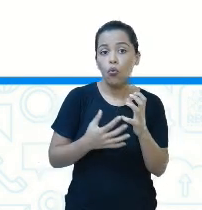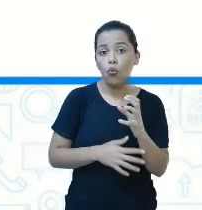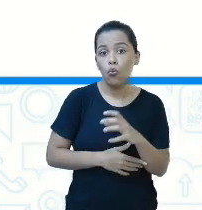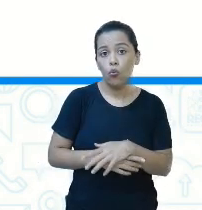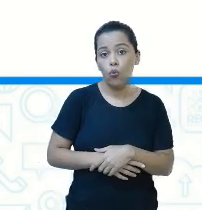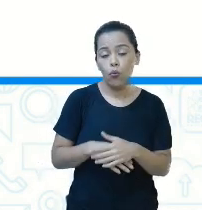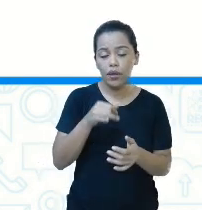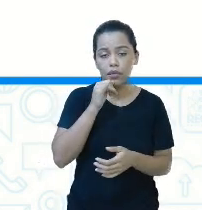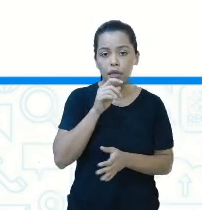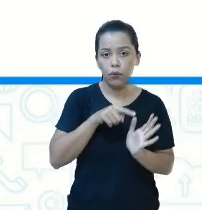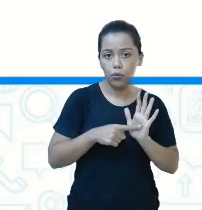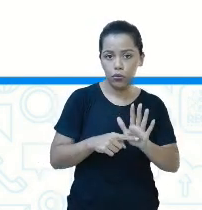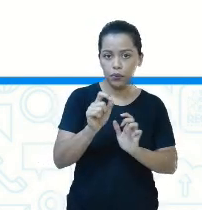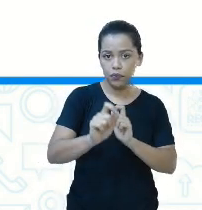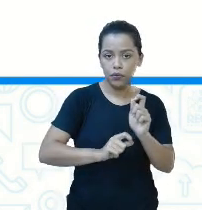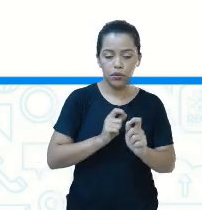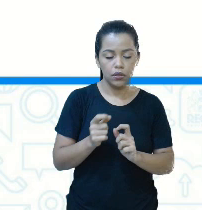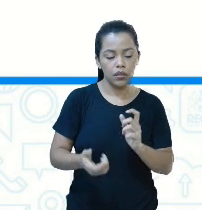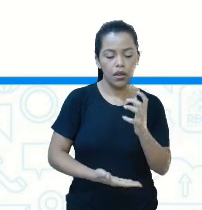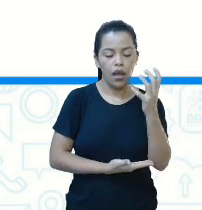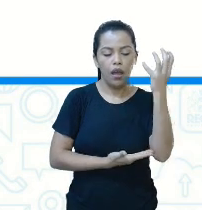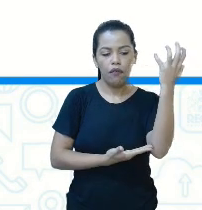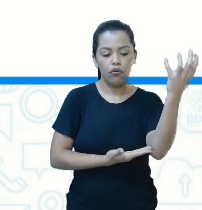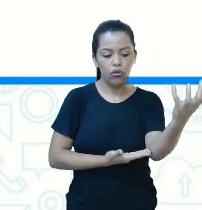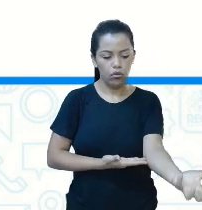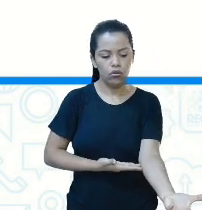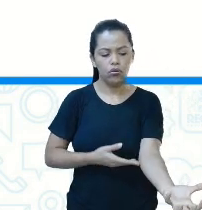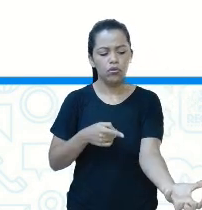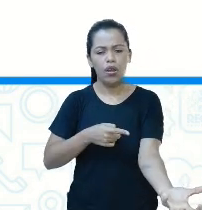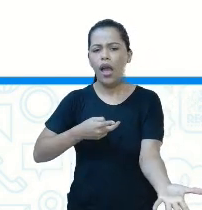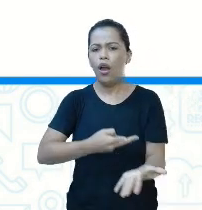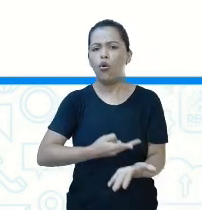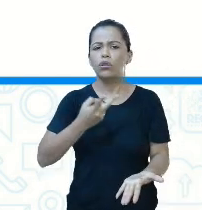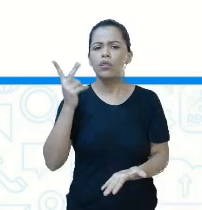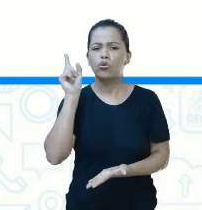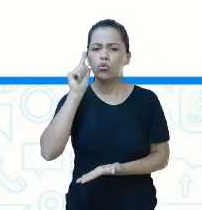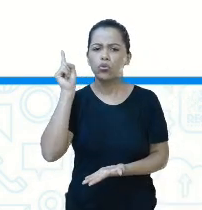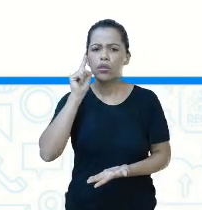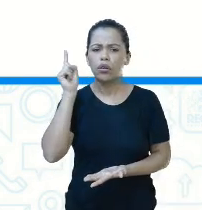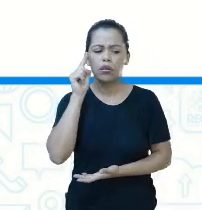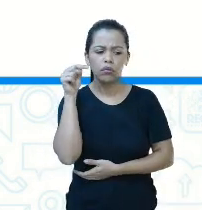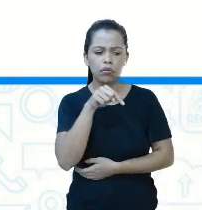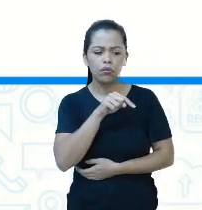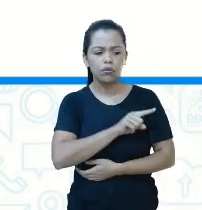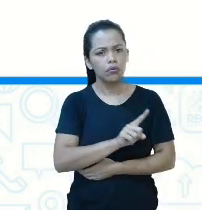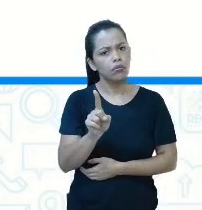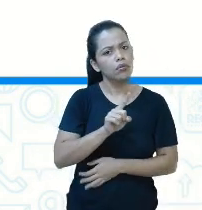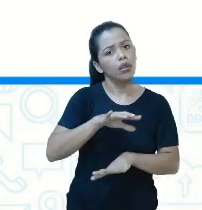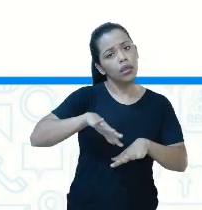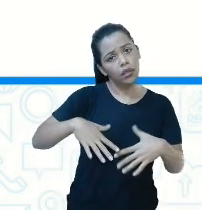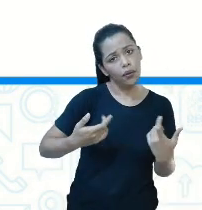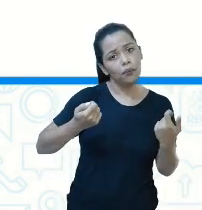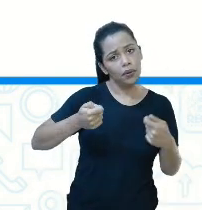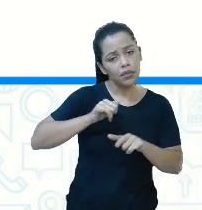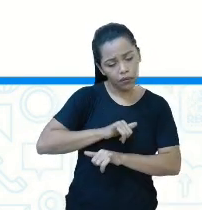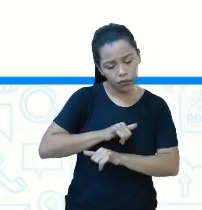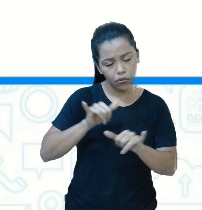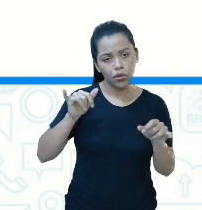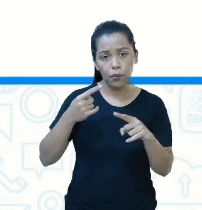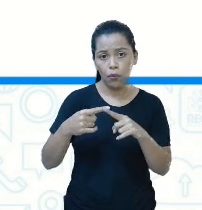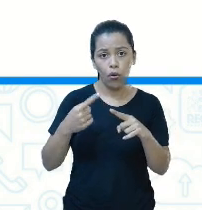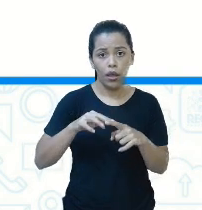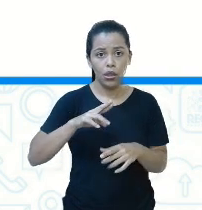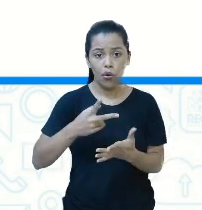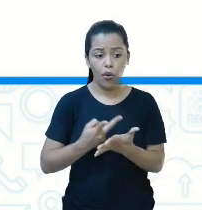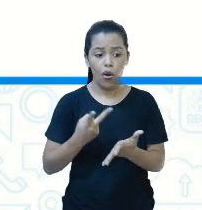Veja só, uma árvore cair é uma coisa que acontece todos os dias? Não. Então, vai virar notícia, porque não é um